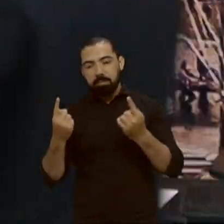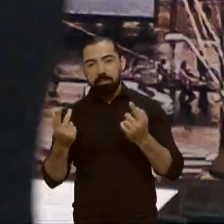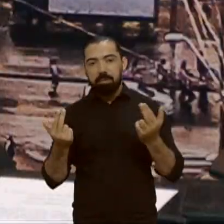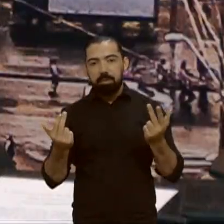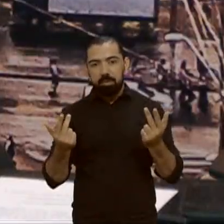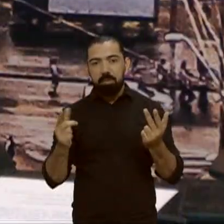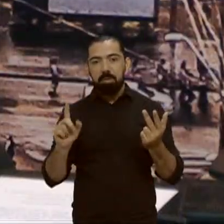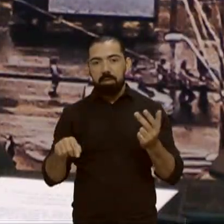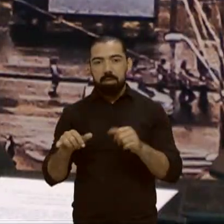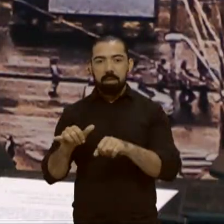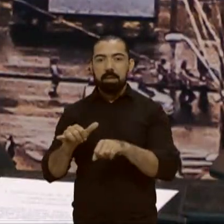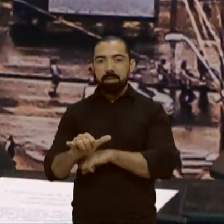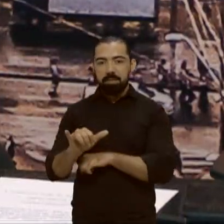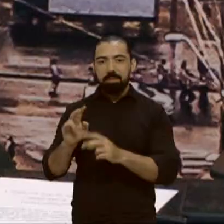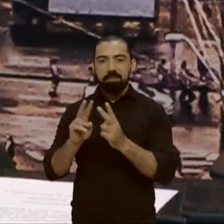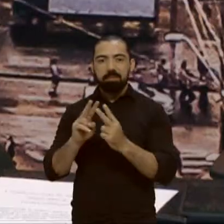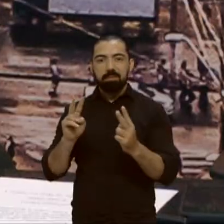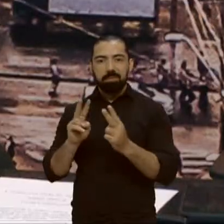do anteparo